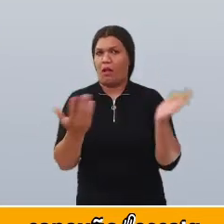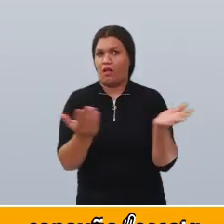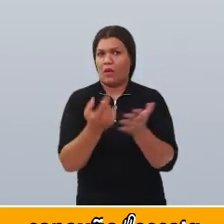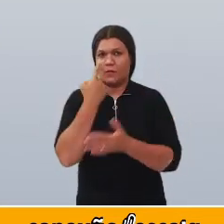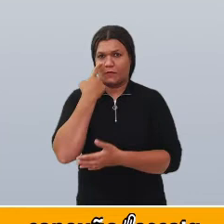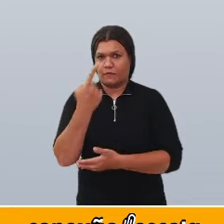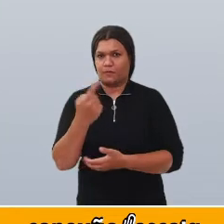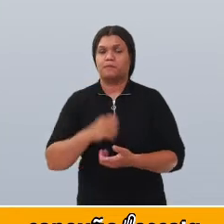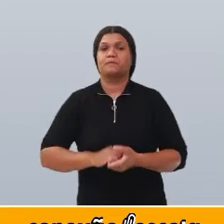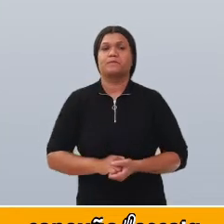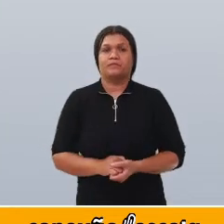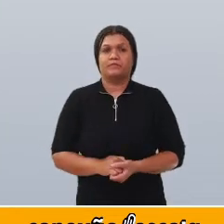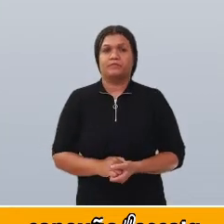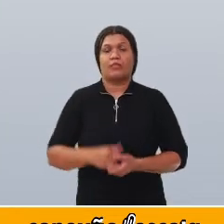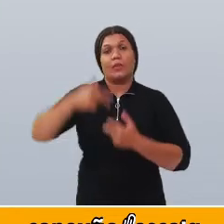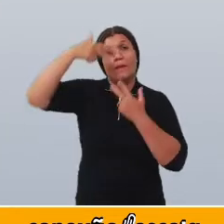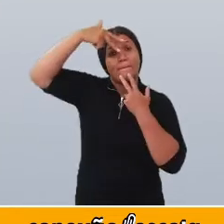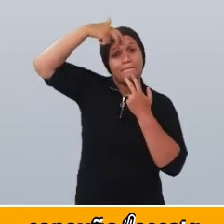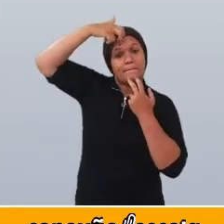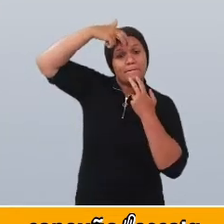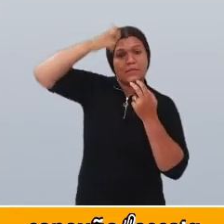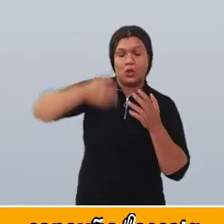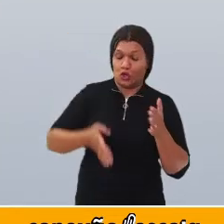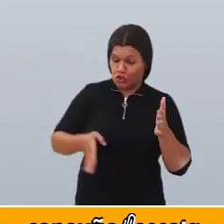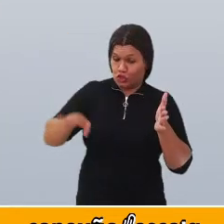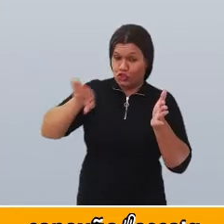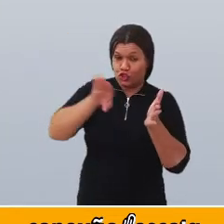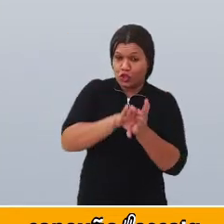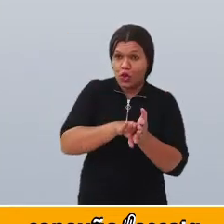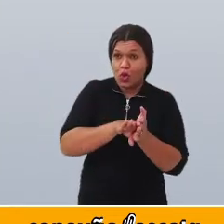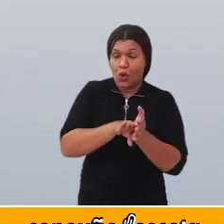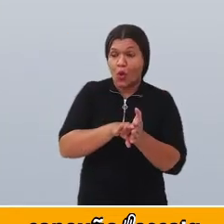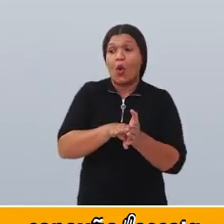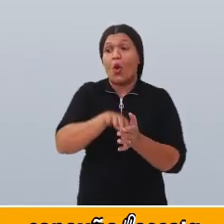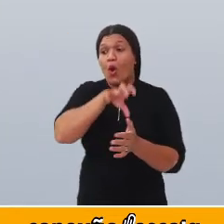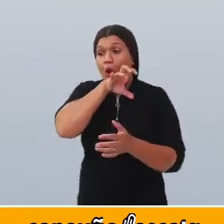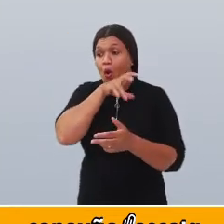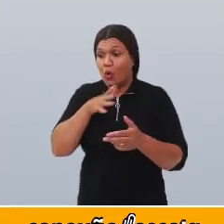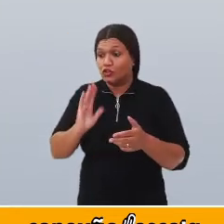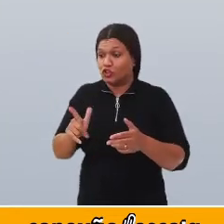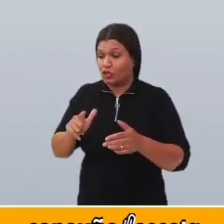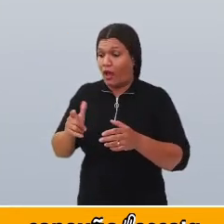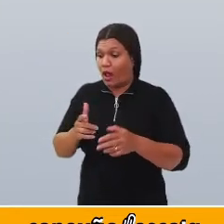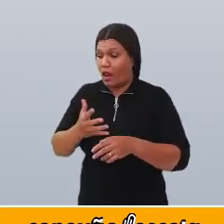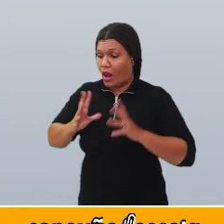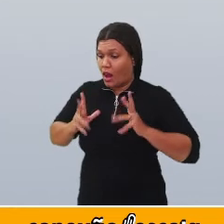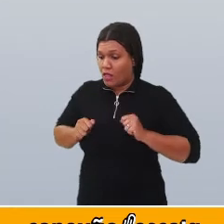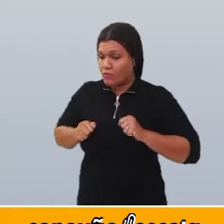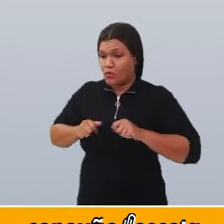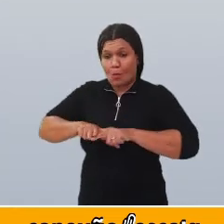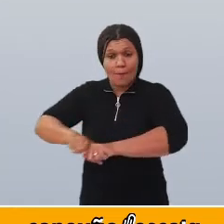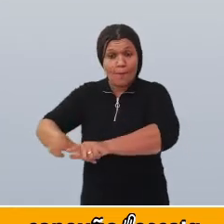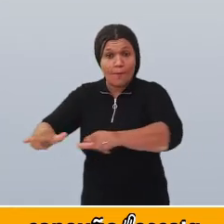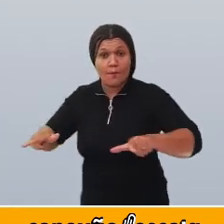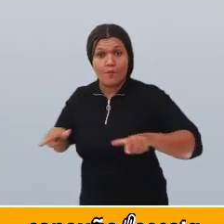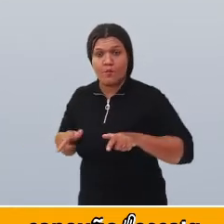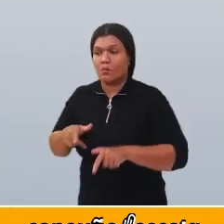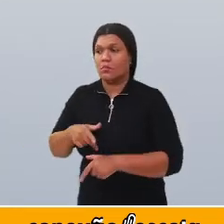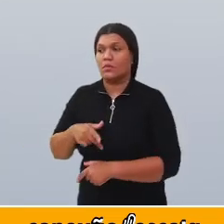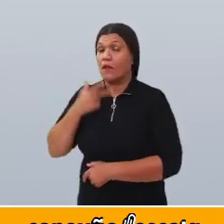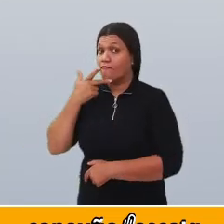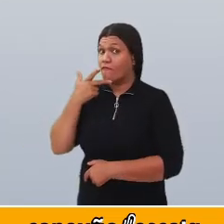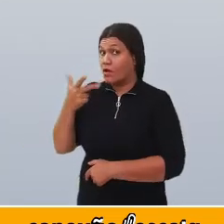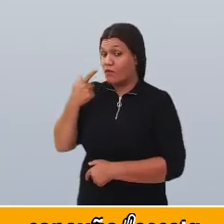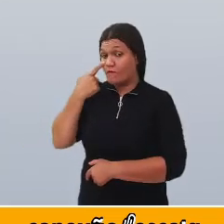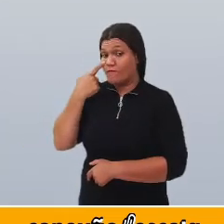O bode, chegando no que a onça tinha roçado, disse. Vejam o verbo de